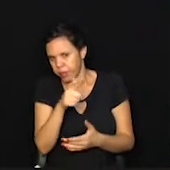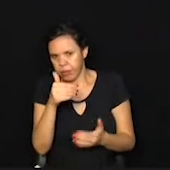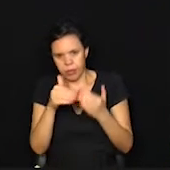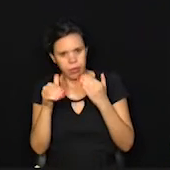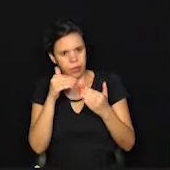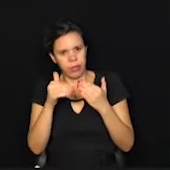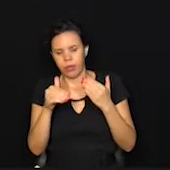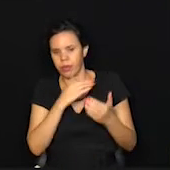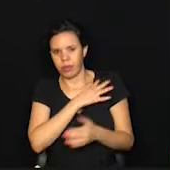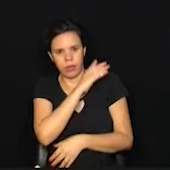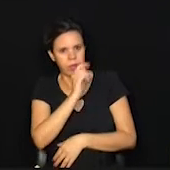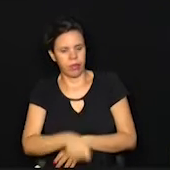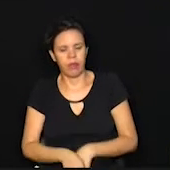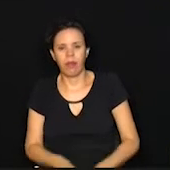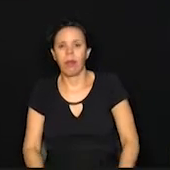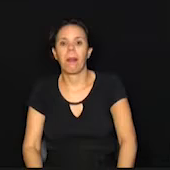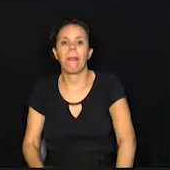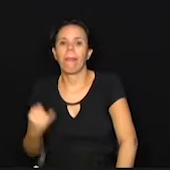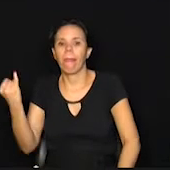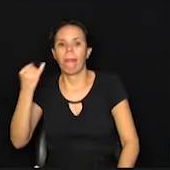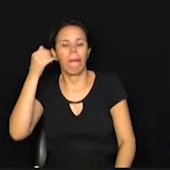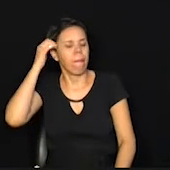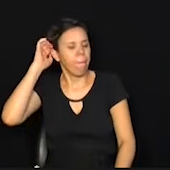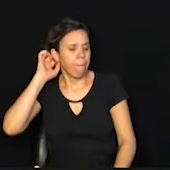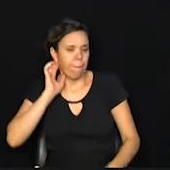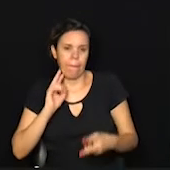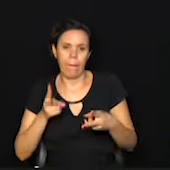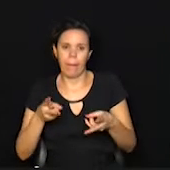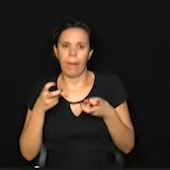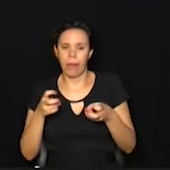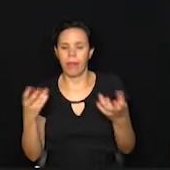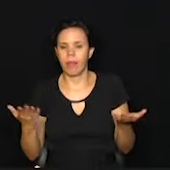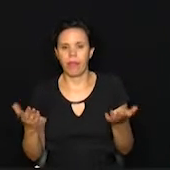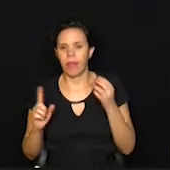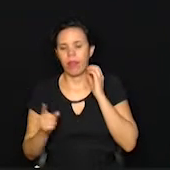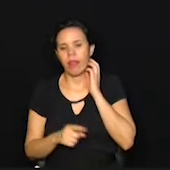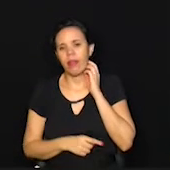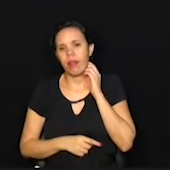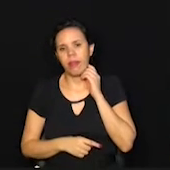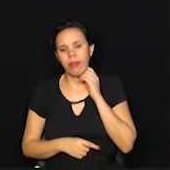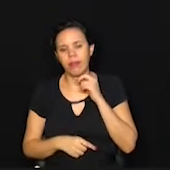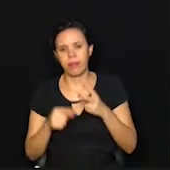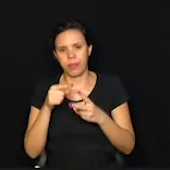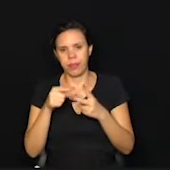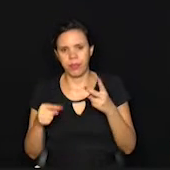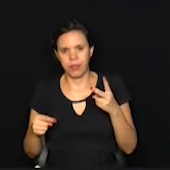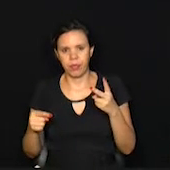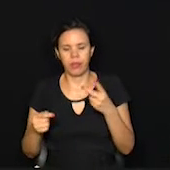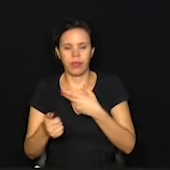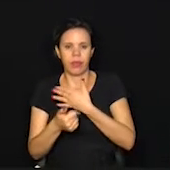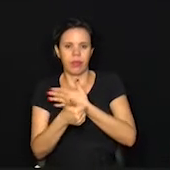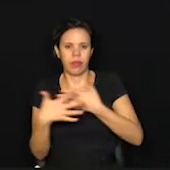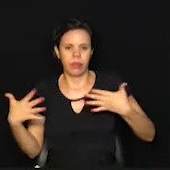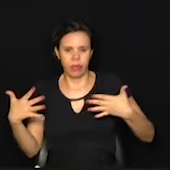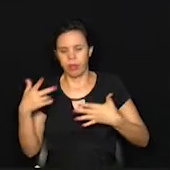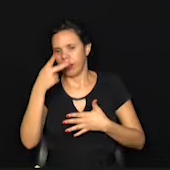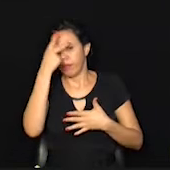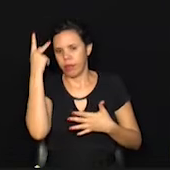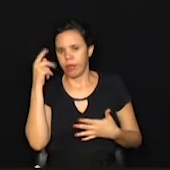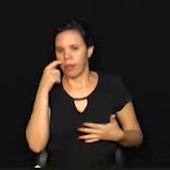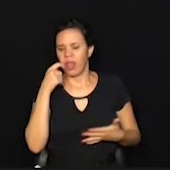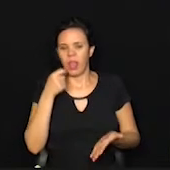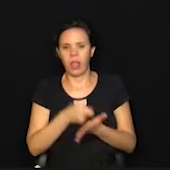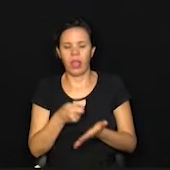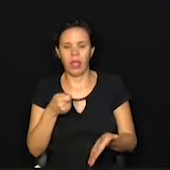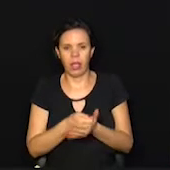tava de acordo com a ditadura é importante a gente perceber isso porque não é de agora essa dupla moral dos caras né eles